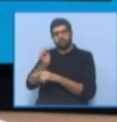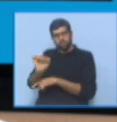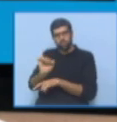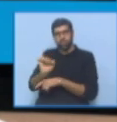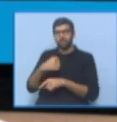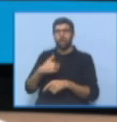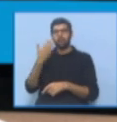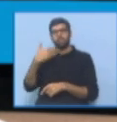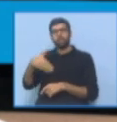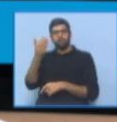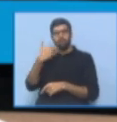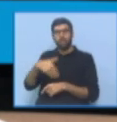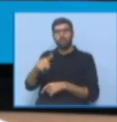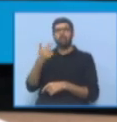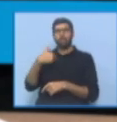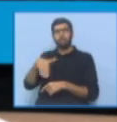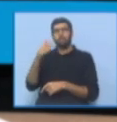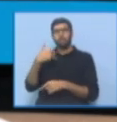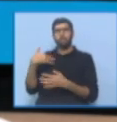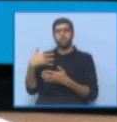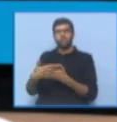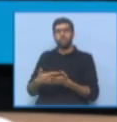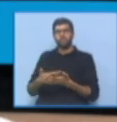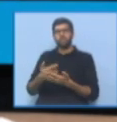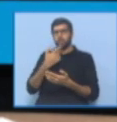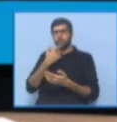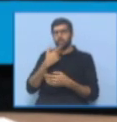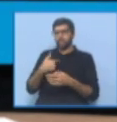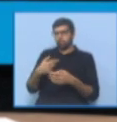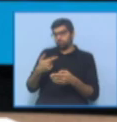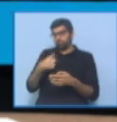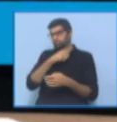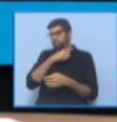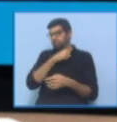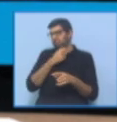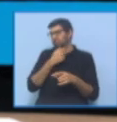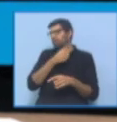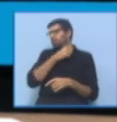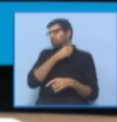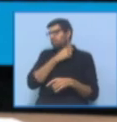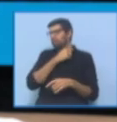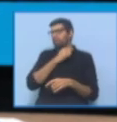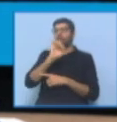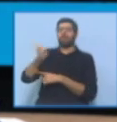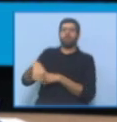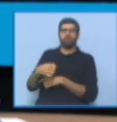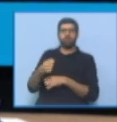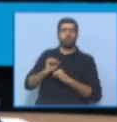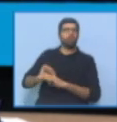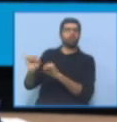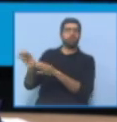há muitas semanas, não é? E o aparente desinteresse, e até mais do que isso, o aparente recusa